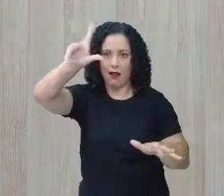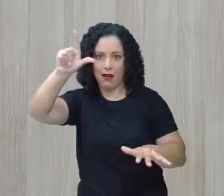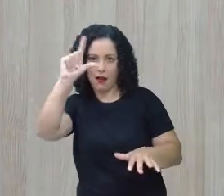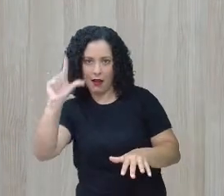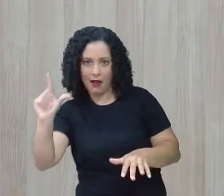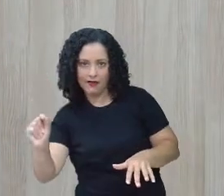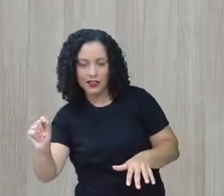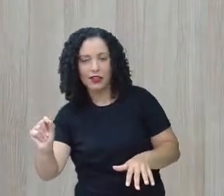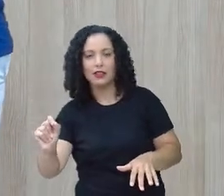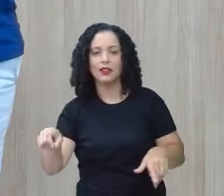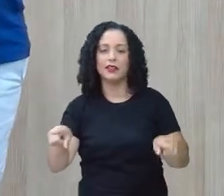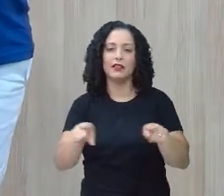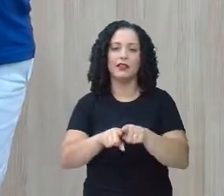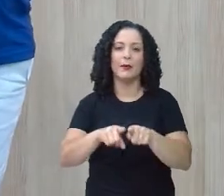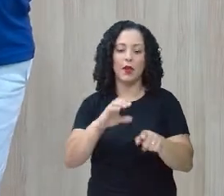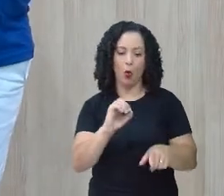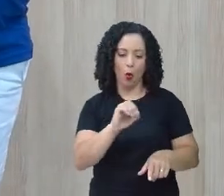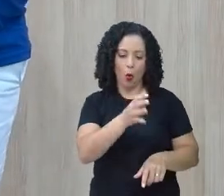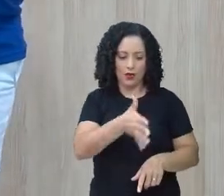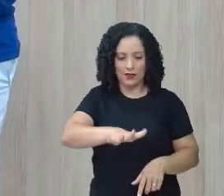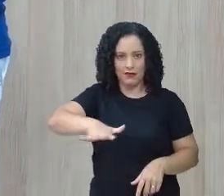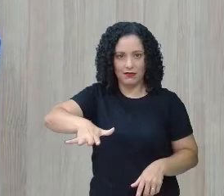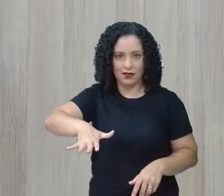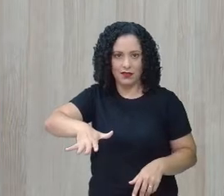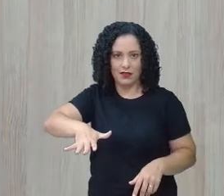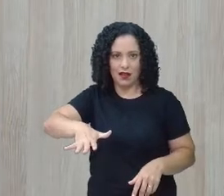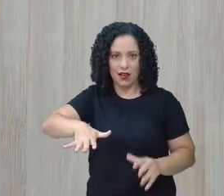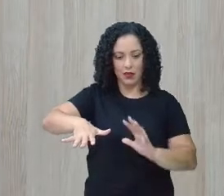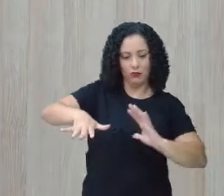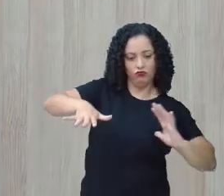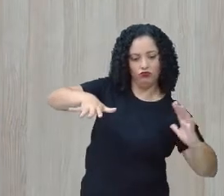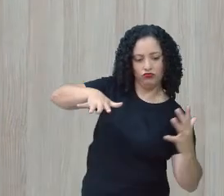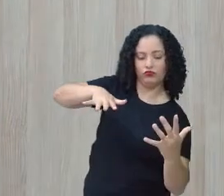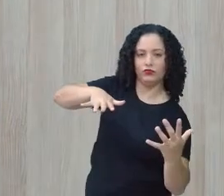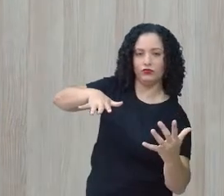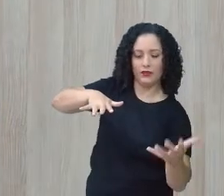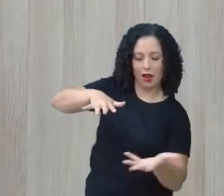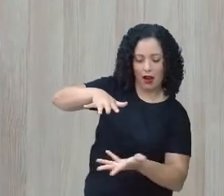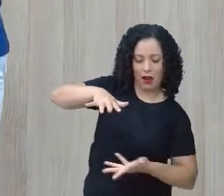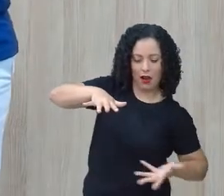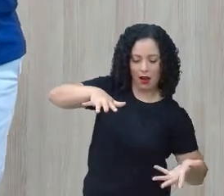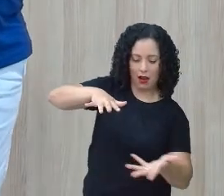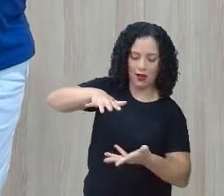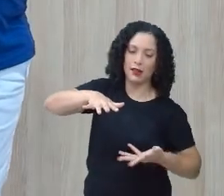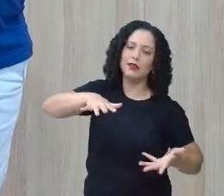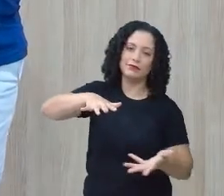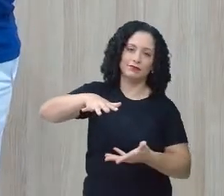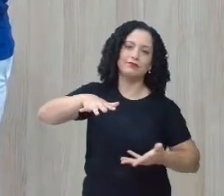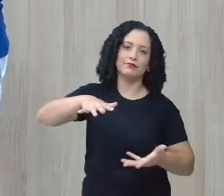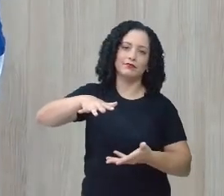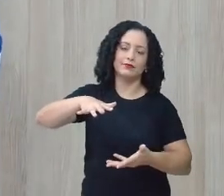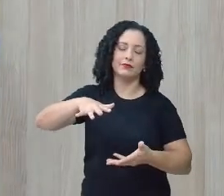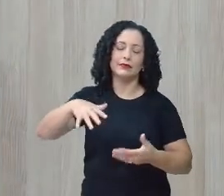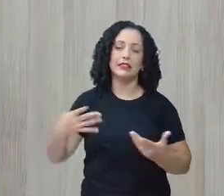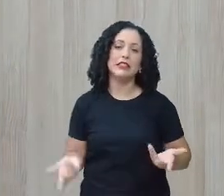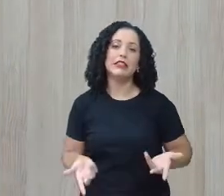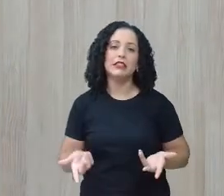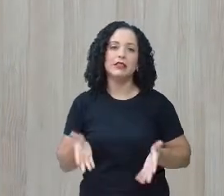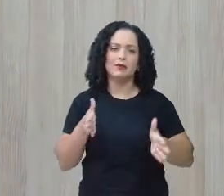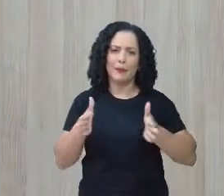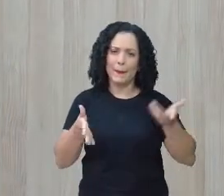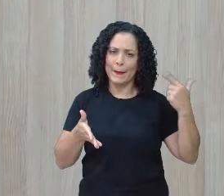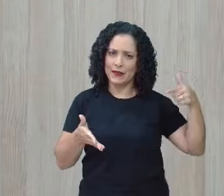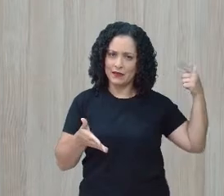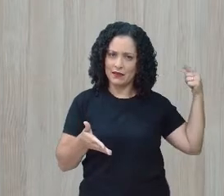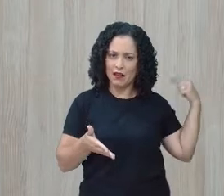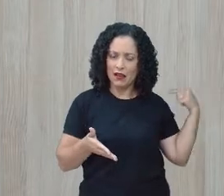ok? Porém, naquele período, só se conhecia, né, como território aquilo, né, que se